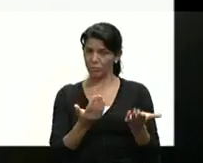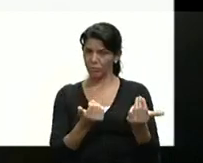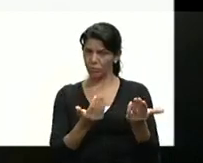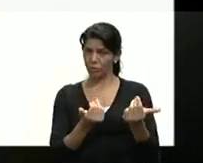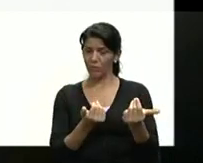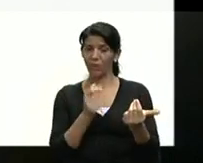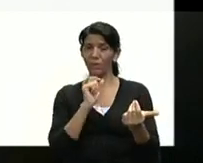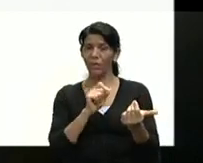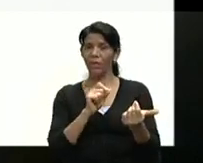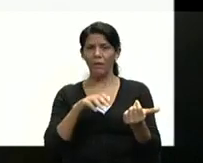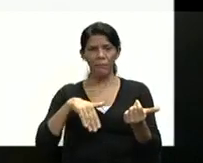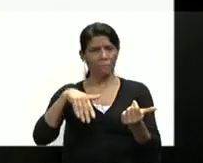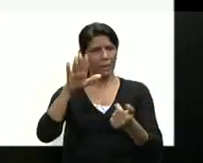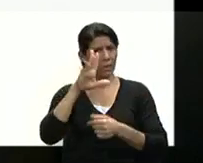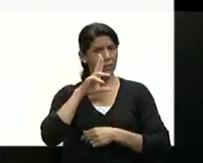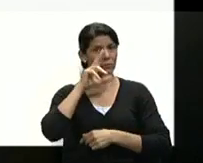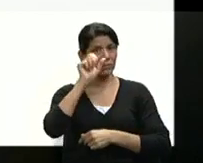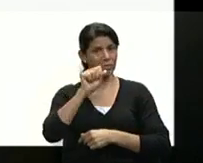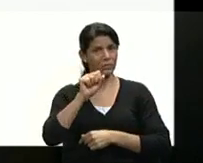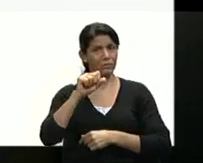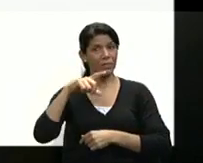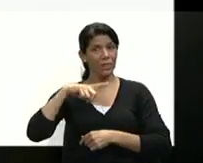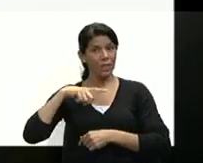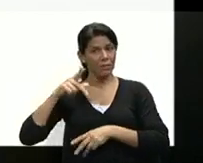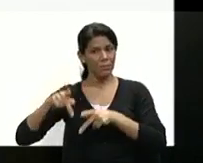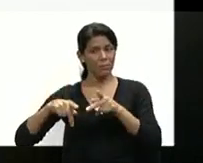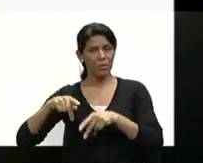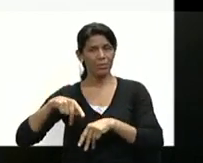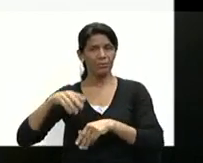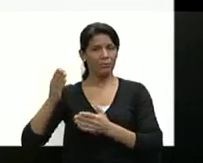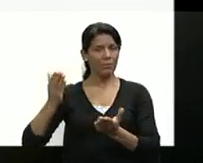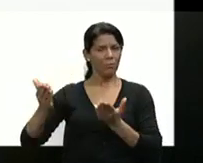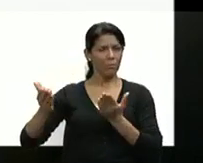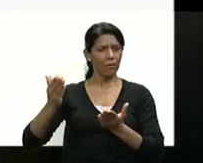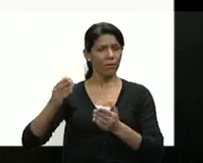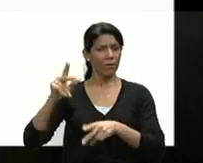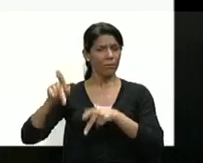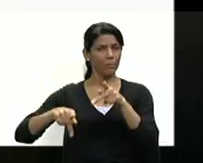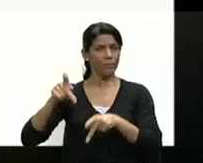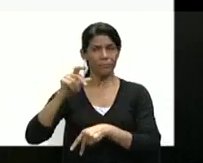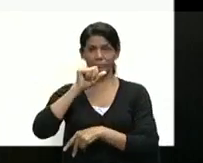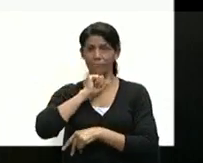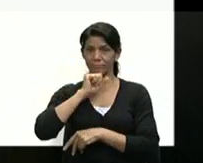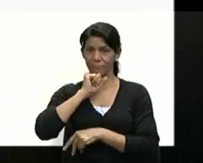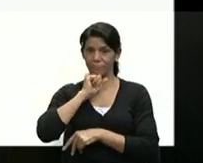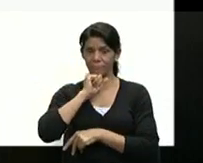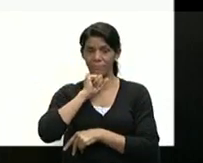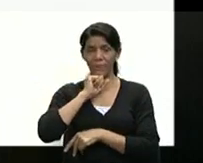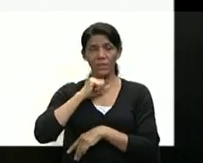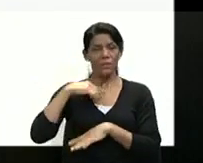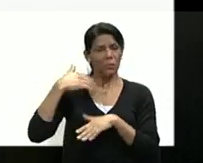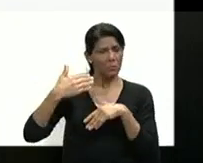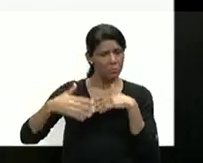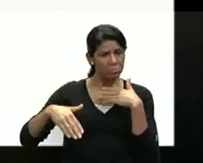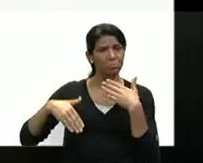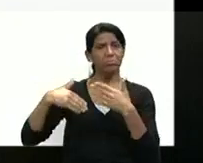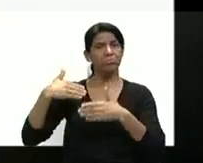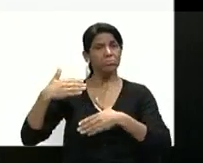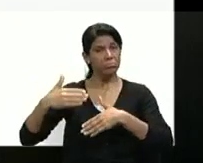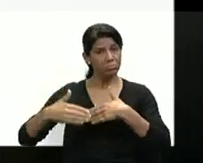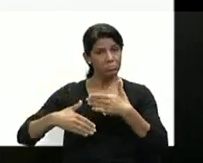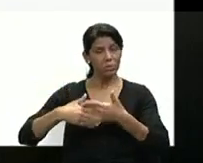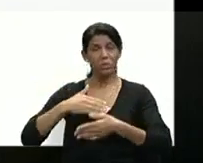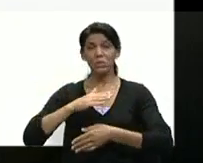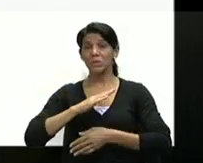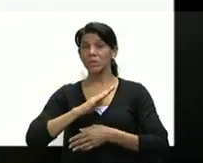muito acentuada em comparação à população de idosos. Com o passar do tempo,